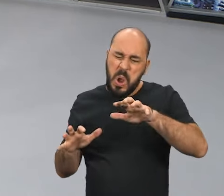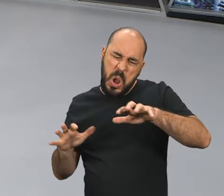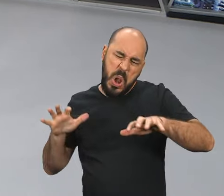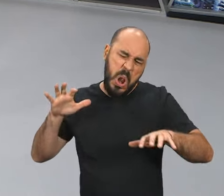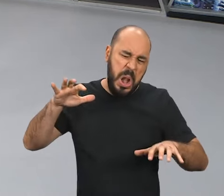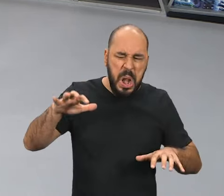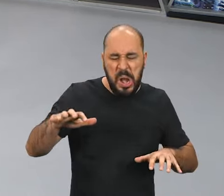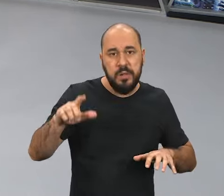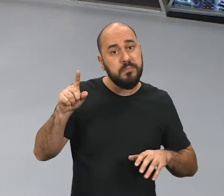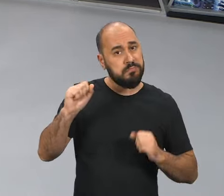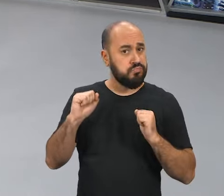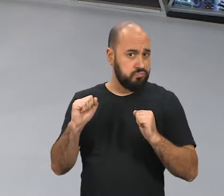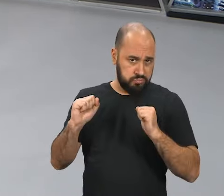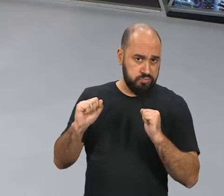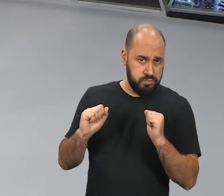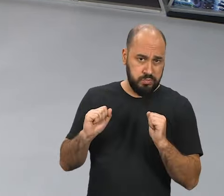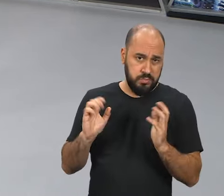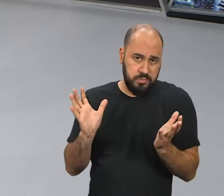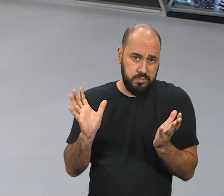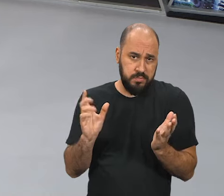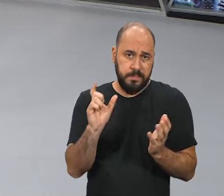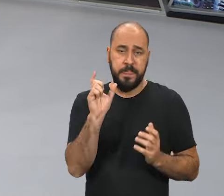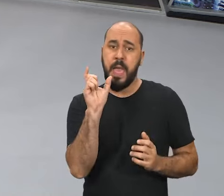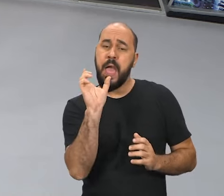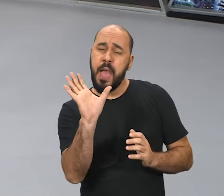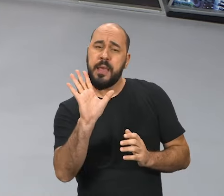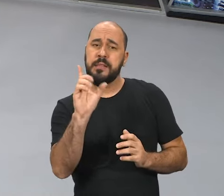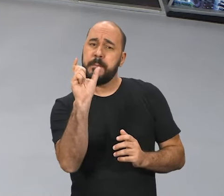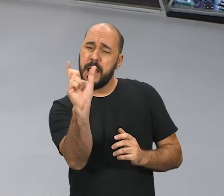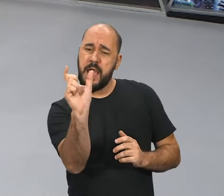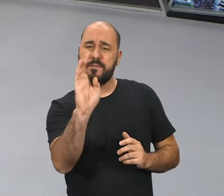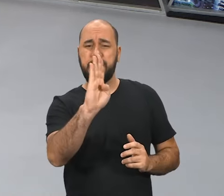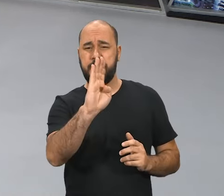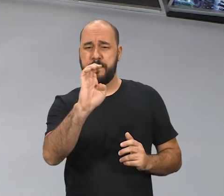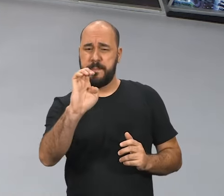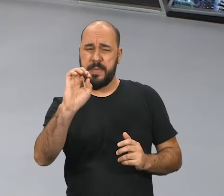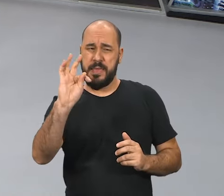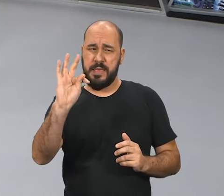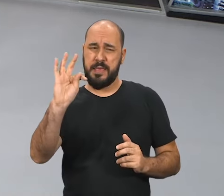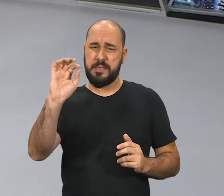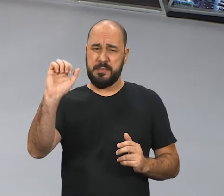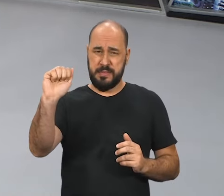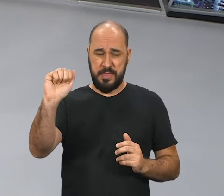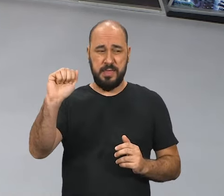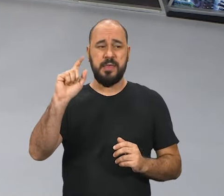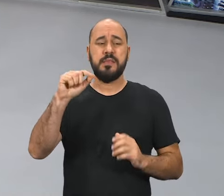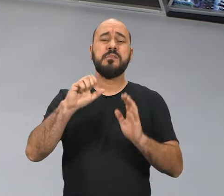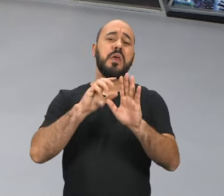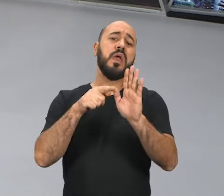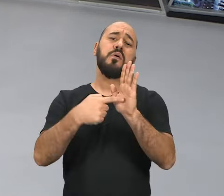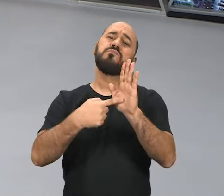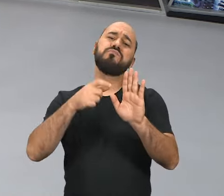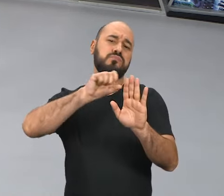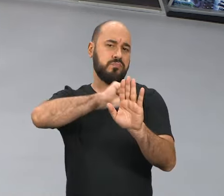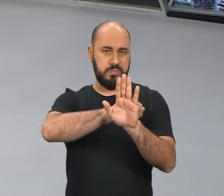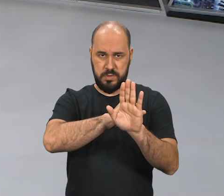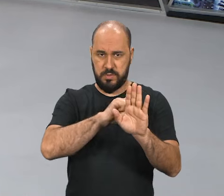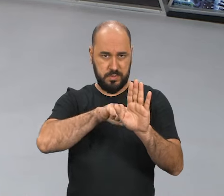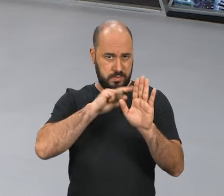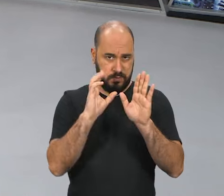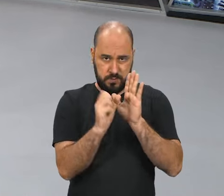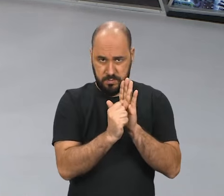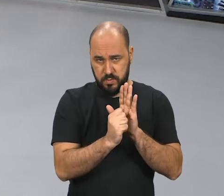sinônimas. Mas essa expressão usada aqui é uma expressão totalmente simbólica, mostrando que um